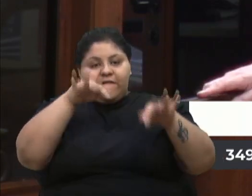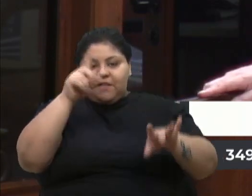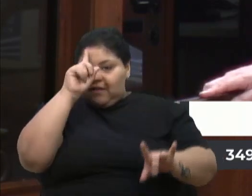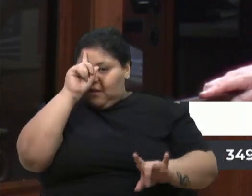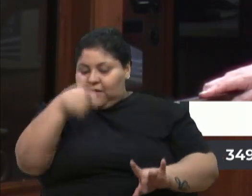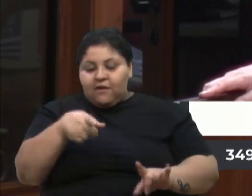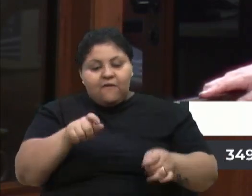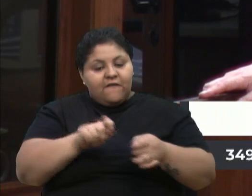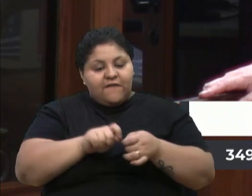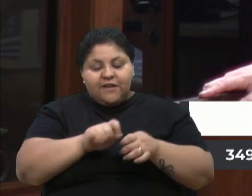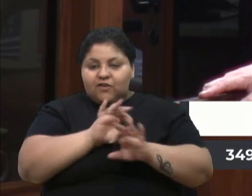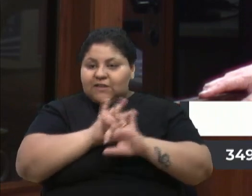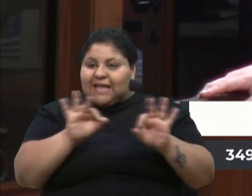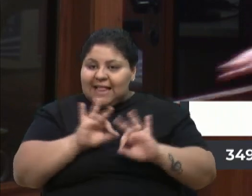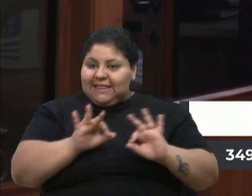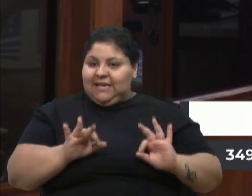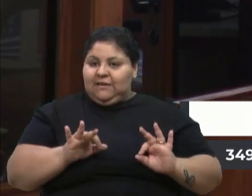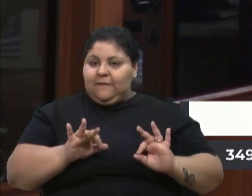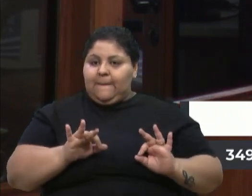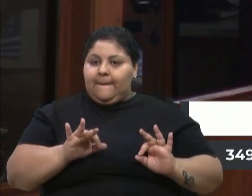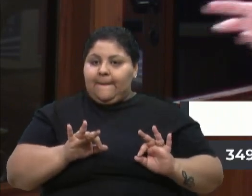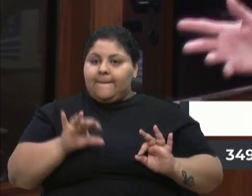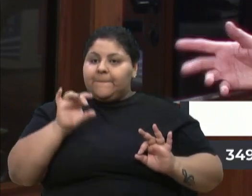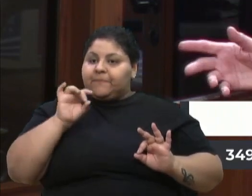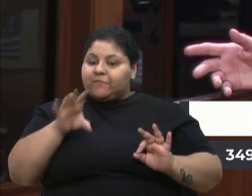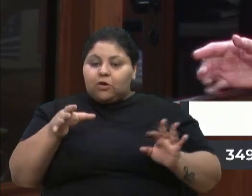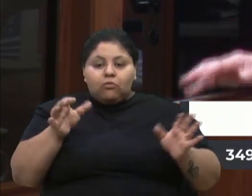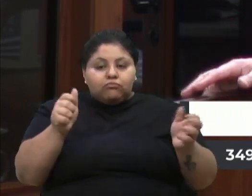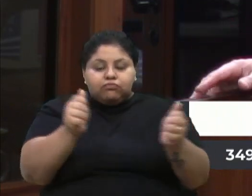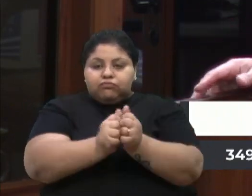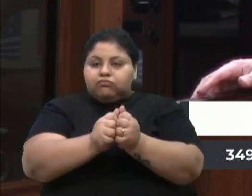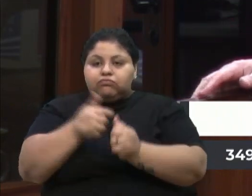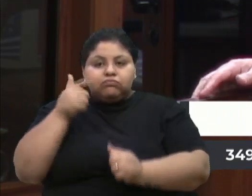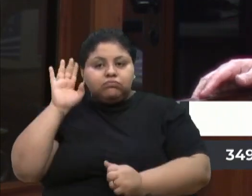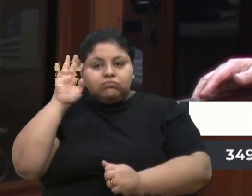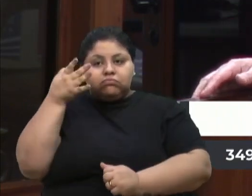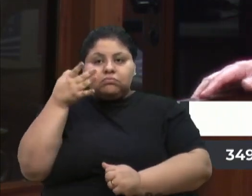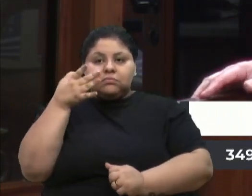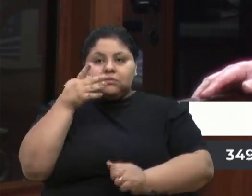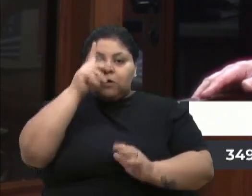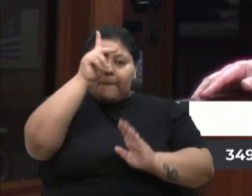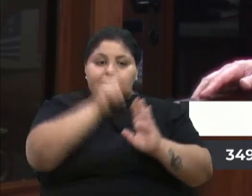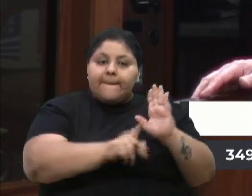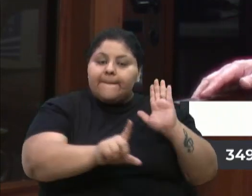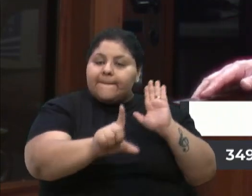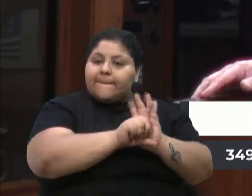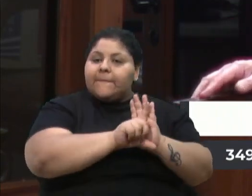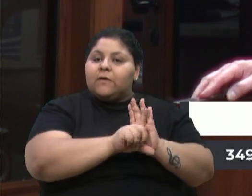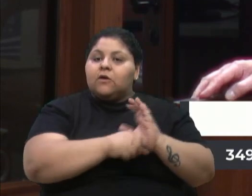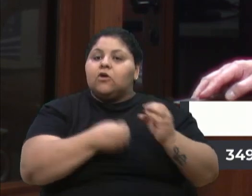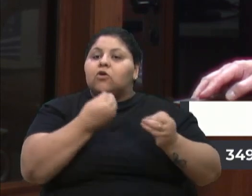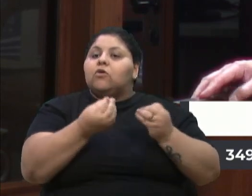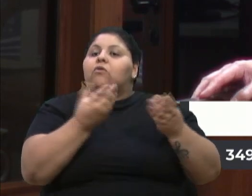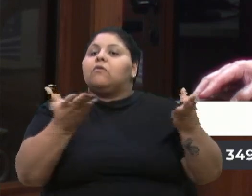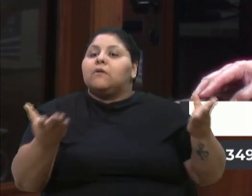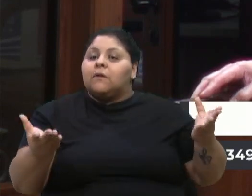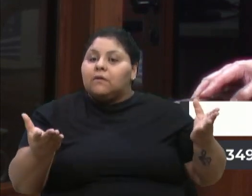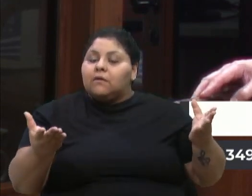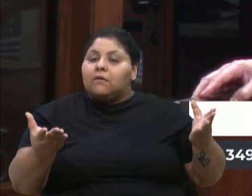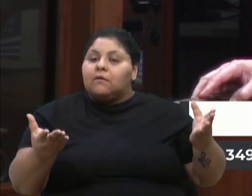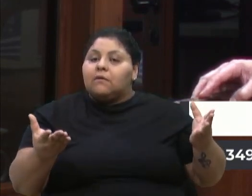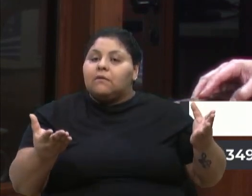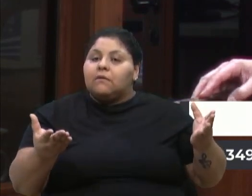não vai ser resolvido. É só juntar e resolver. É um projeto de lei. O que custava fazer um projeto de lei passar aqui?